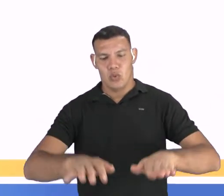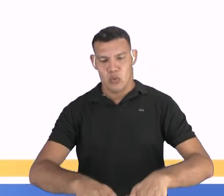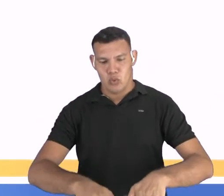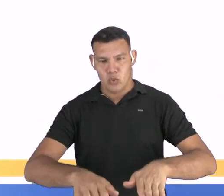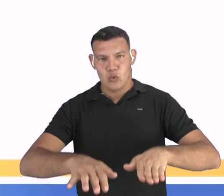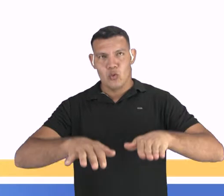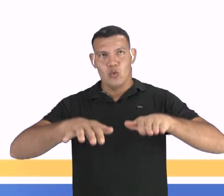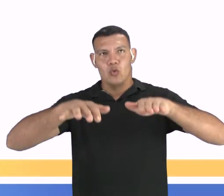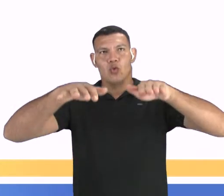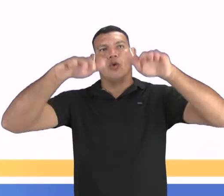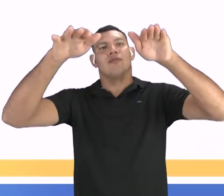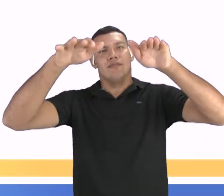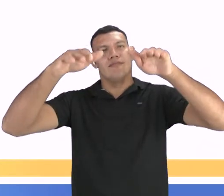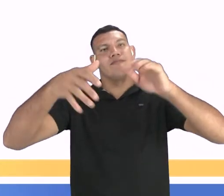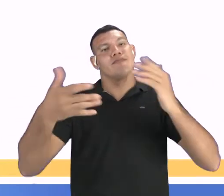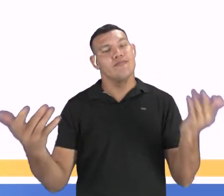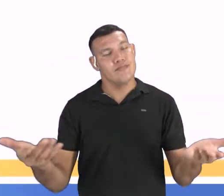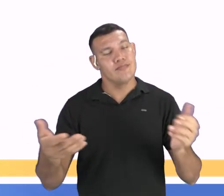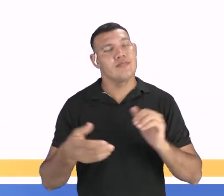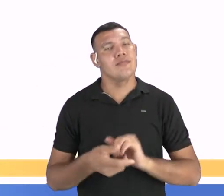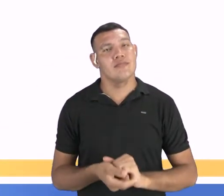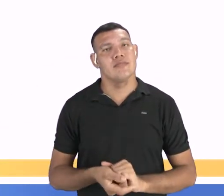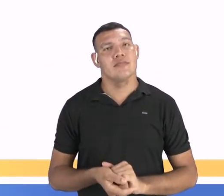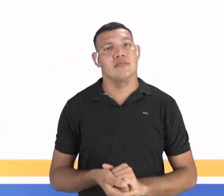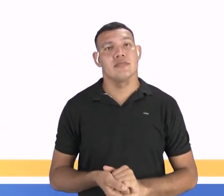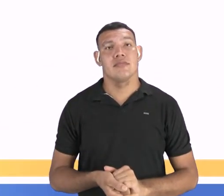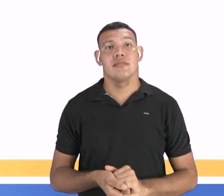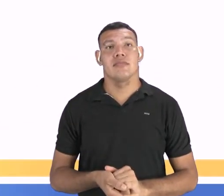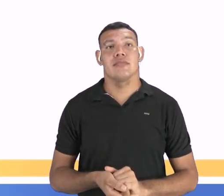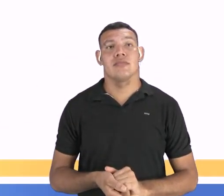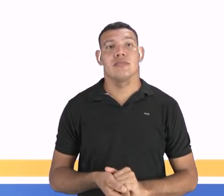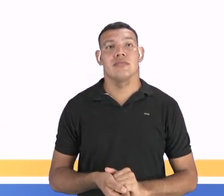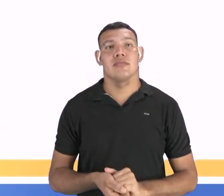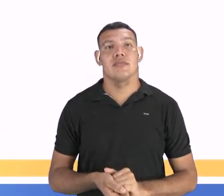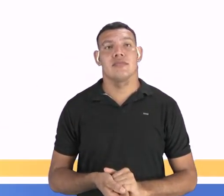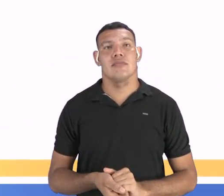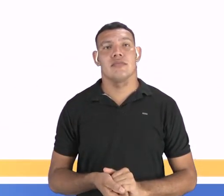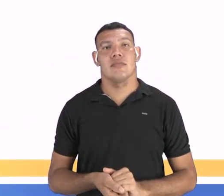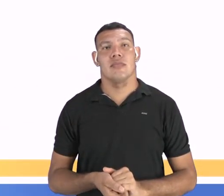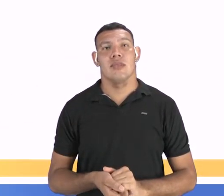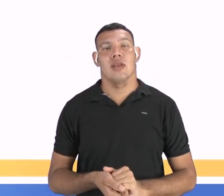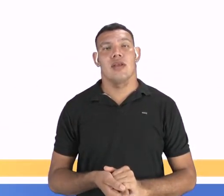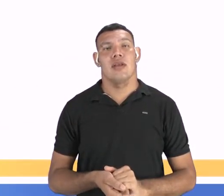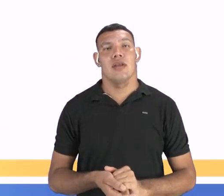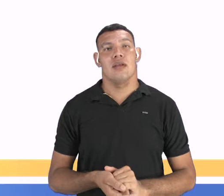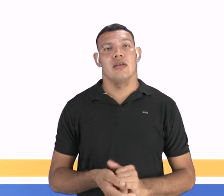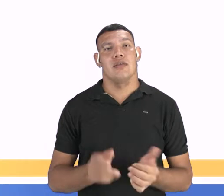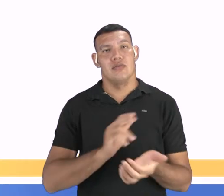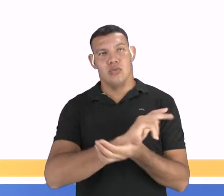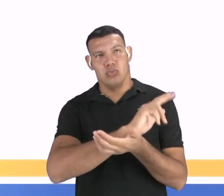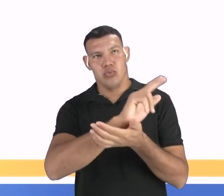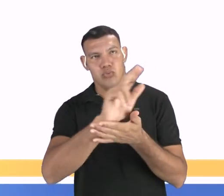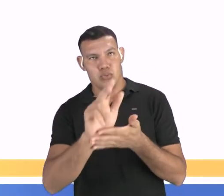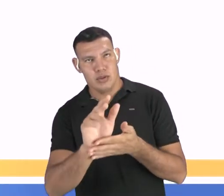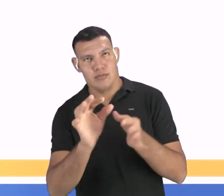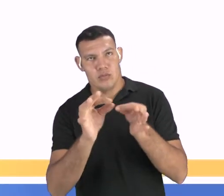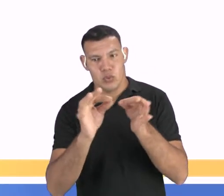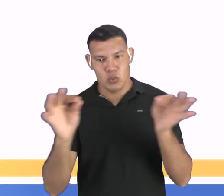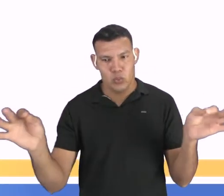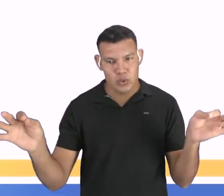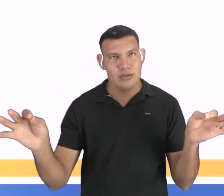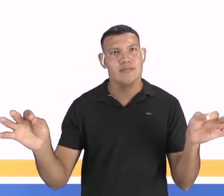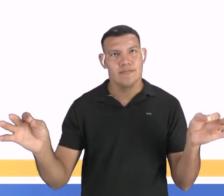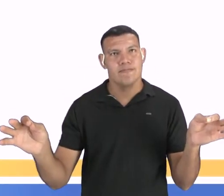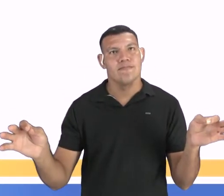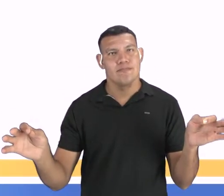são diretamente proporcionais. Além disso, a proporção, né, de variação nas medidas